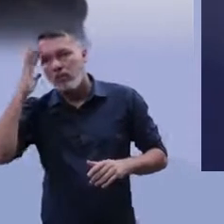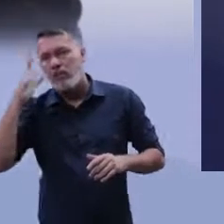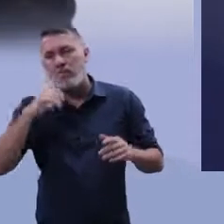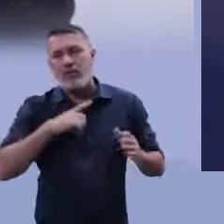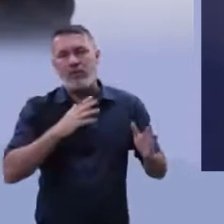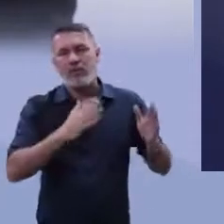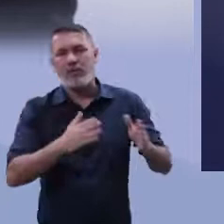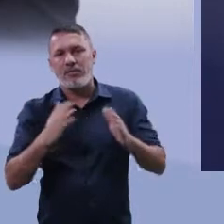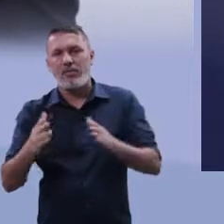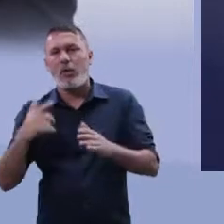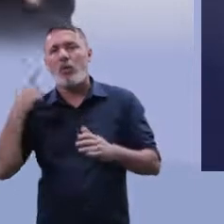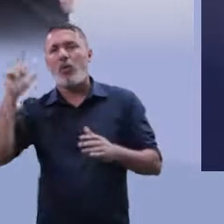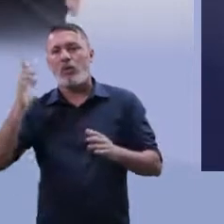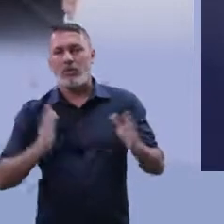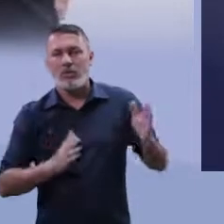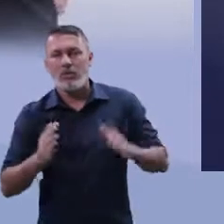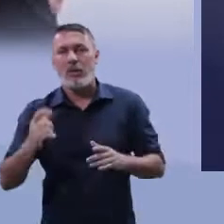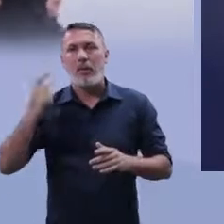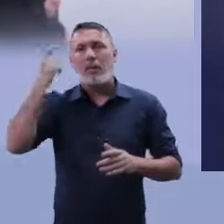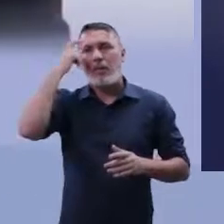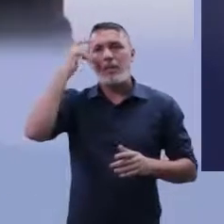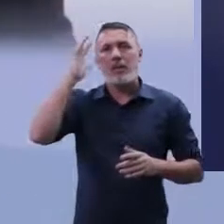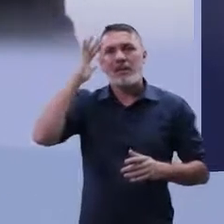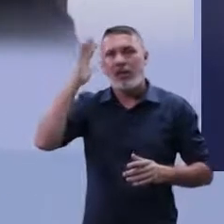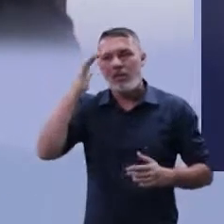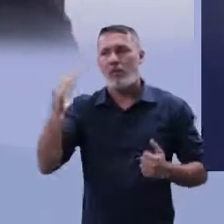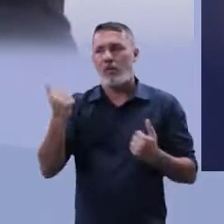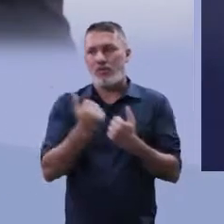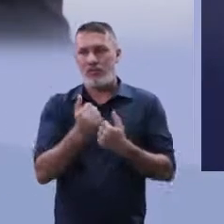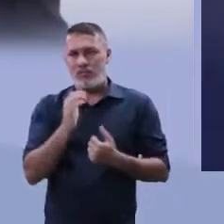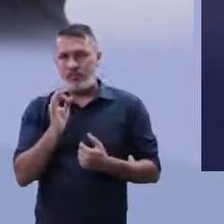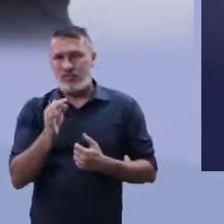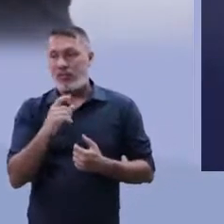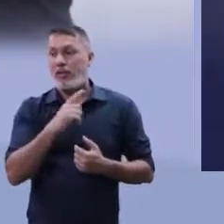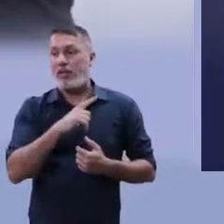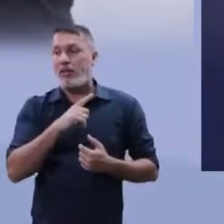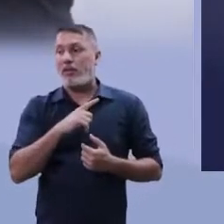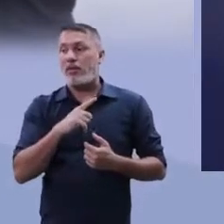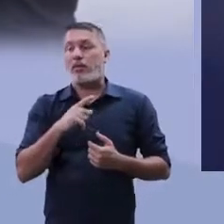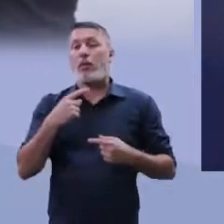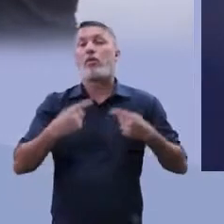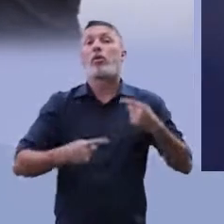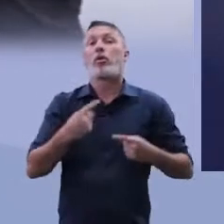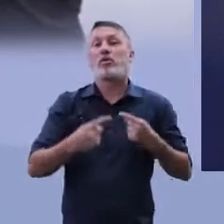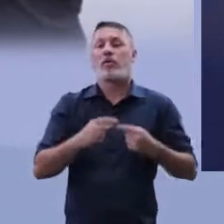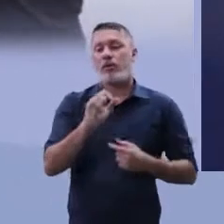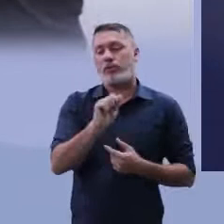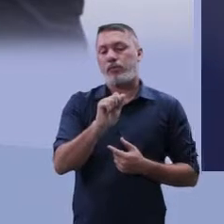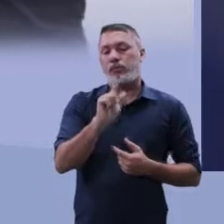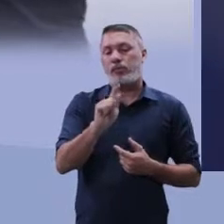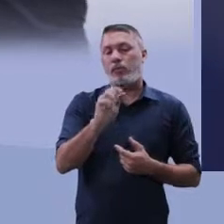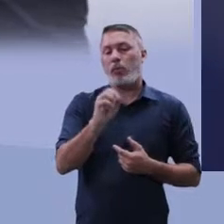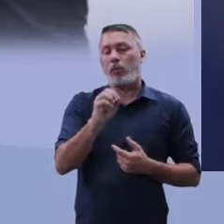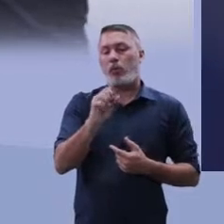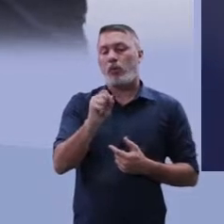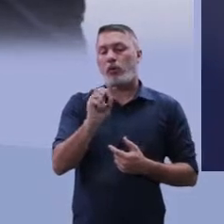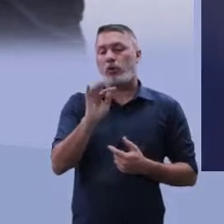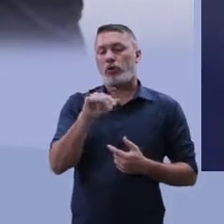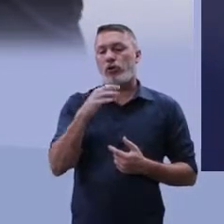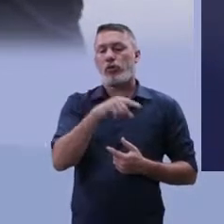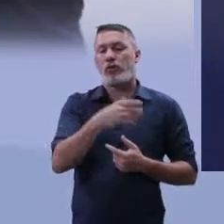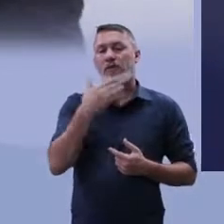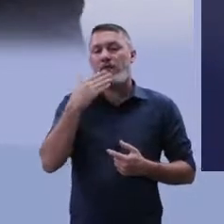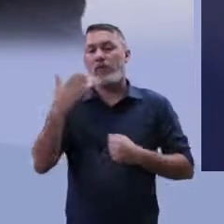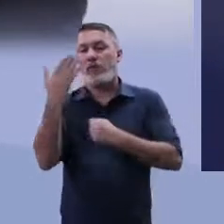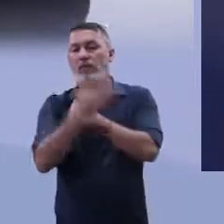grandes períodos, a patrística e a escolástica, e dois grandes pensadores. Bom, o primeiro é o Agostinho. Como que Agostinho defendia que